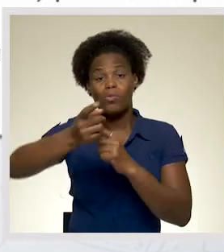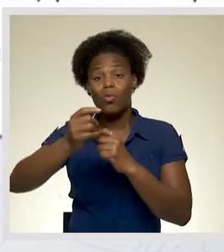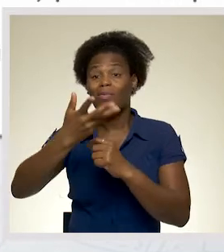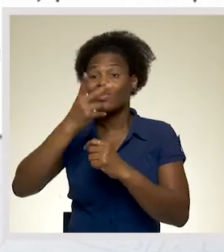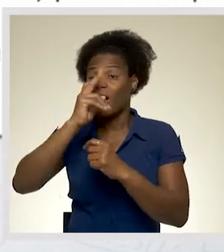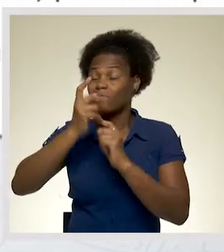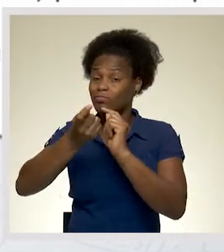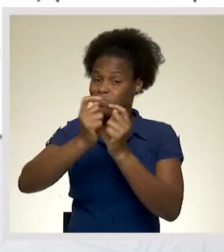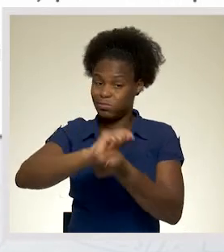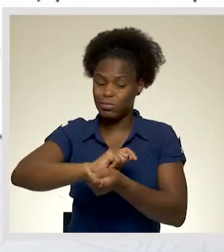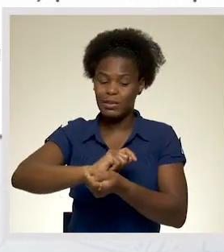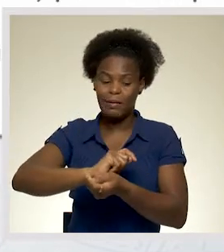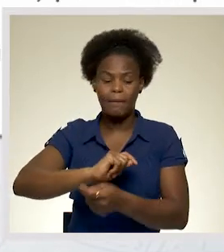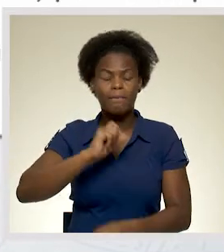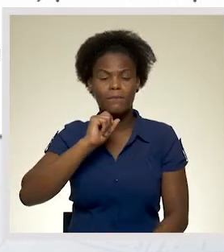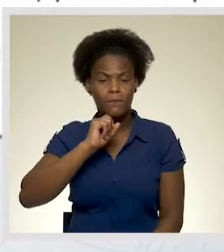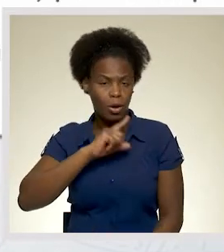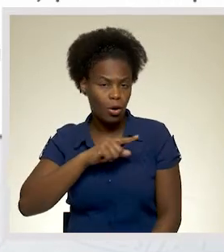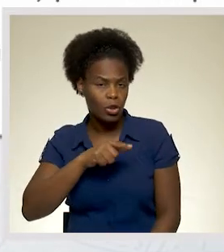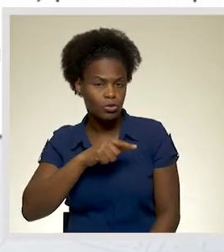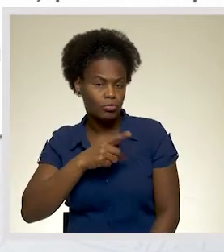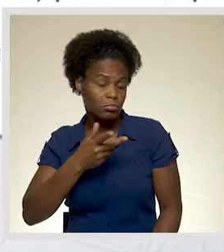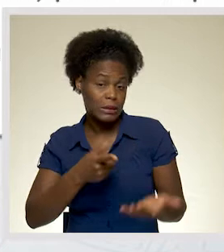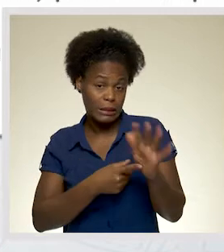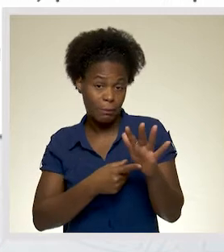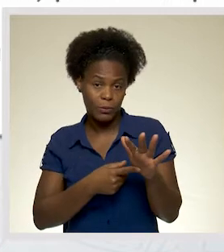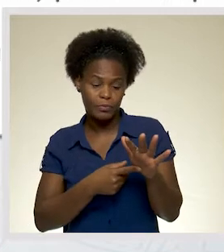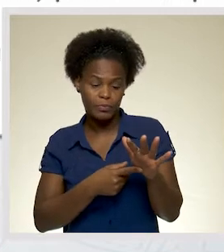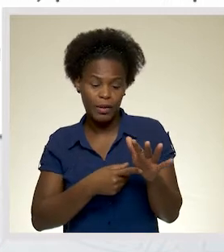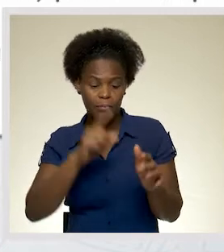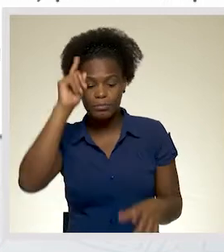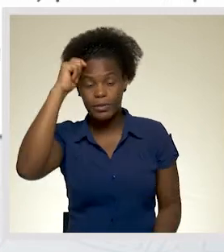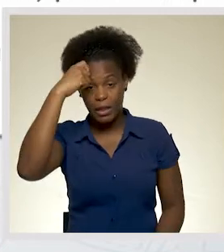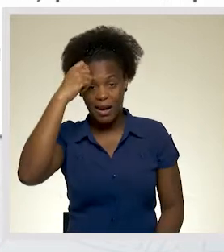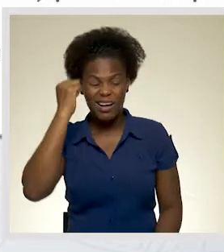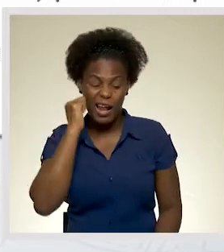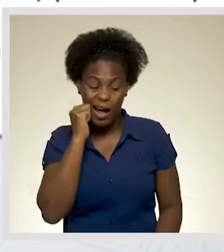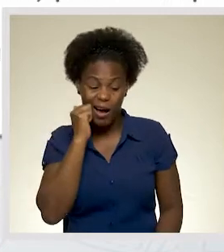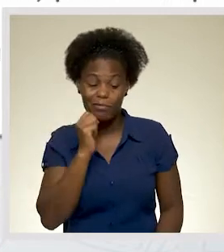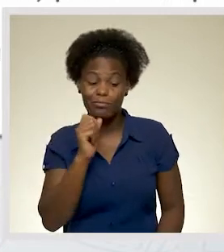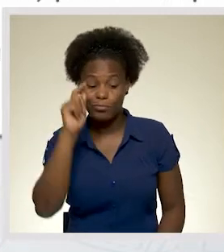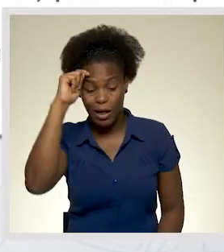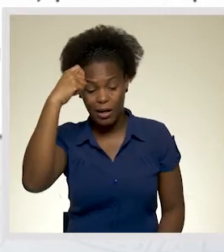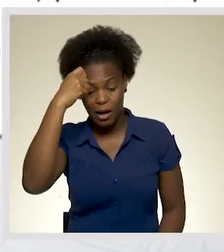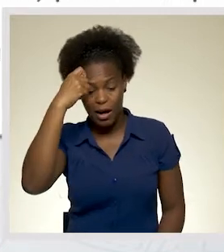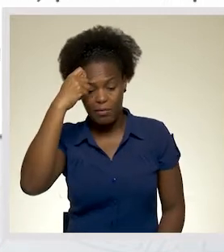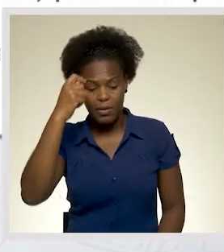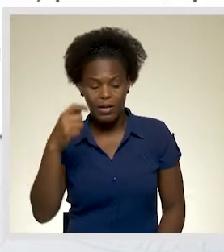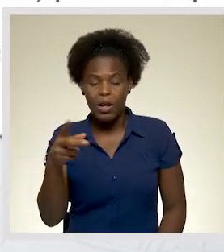ar, pode, por exemplo, afetar gravemente as vias